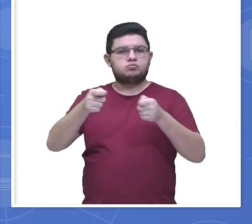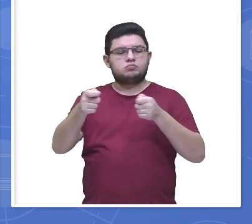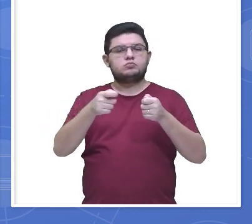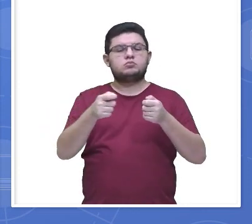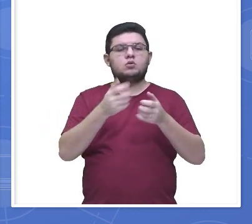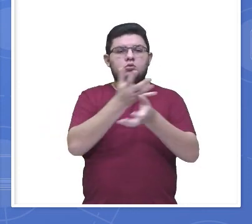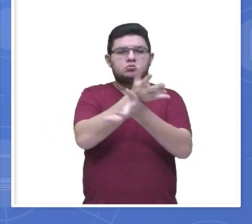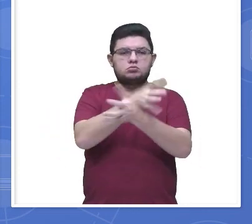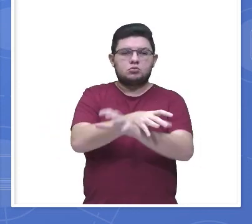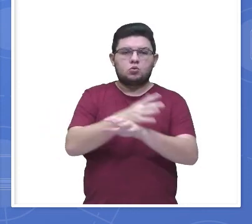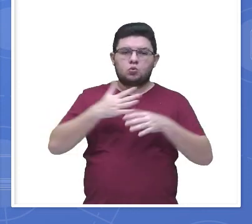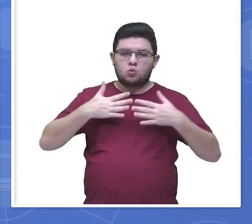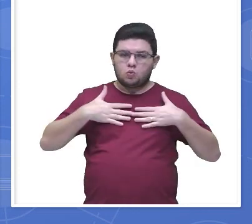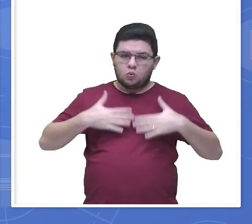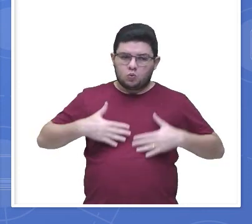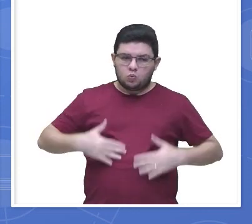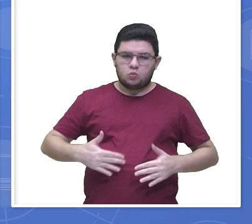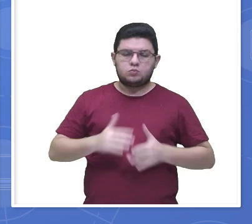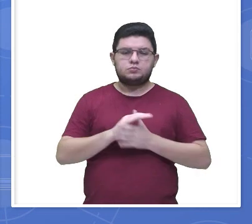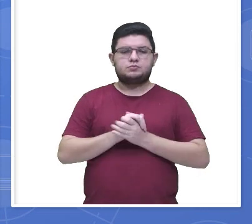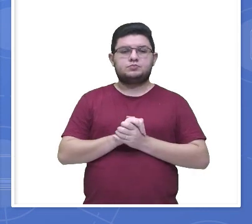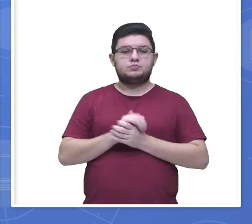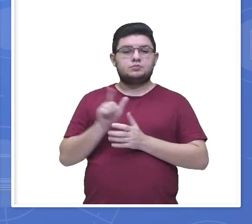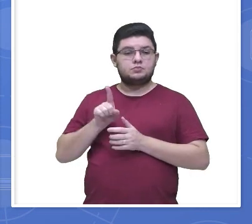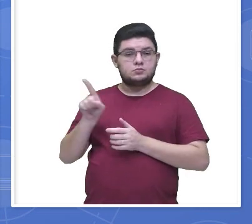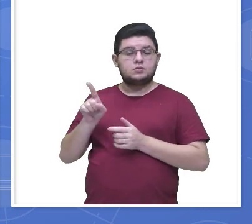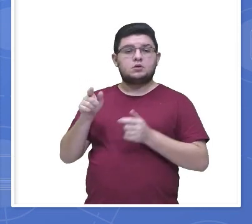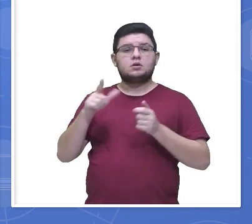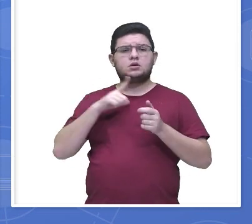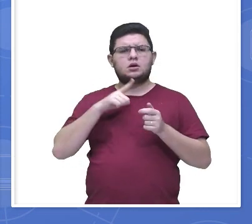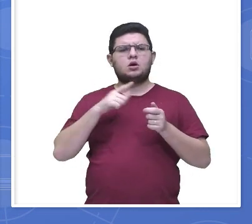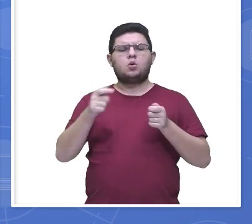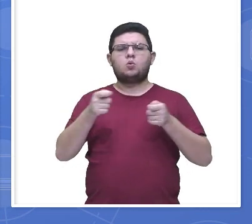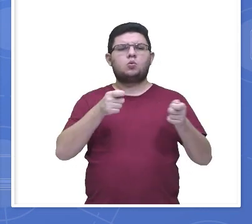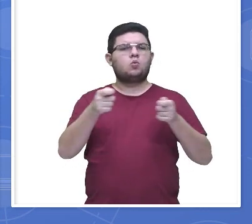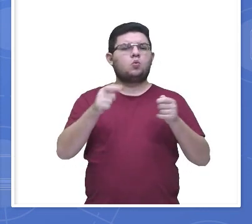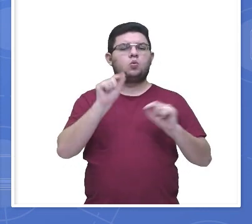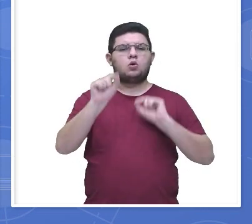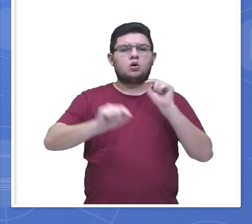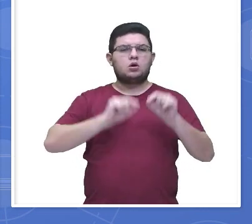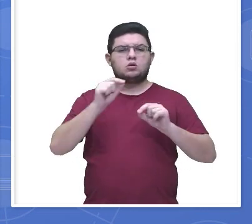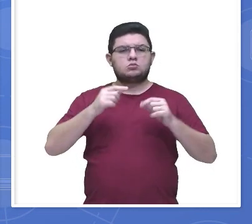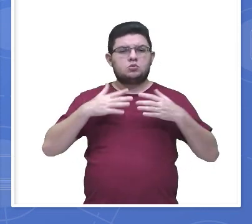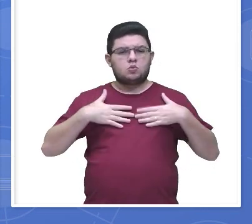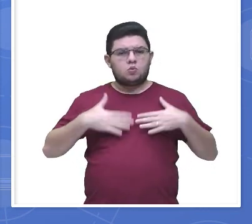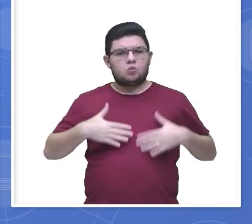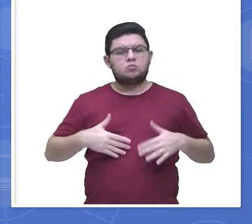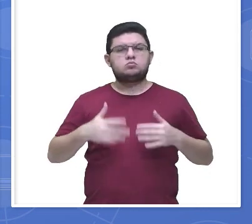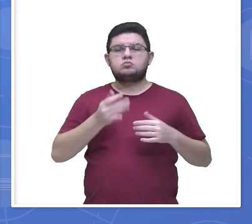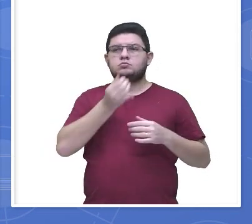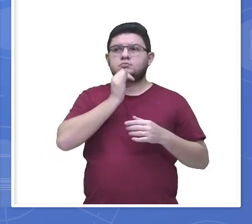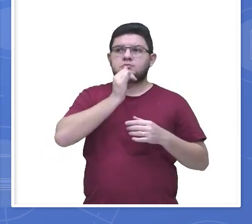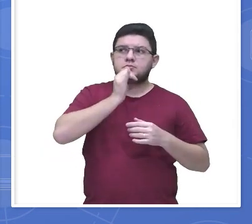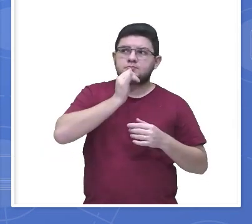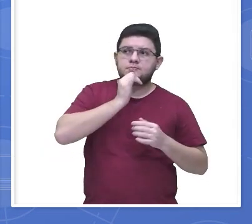nervoso somático, ele vai controlar ali as ações que a gente domina aí no nosso corpo. Por exemplo,